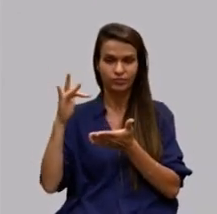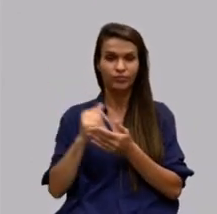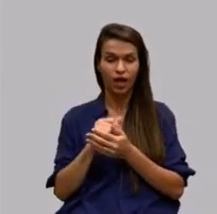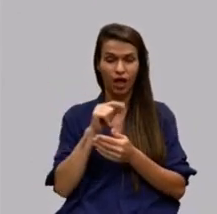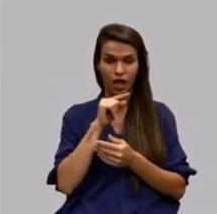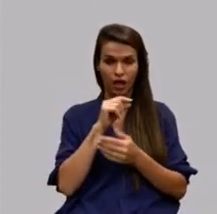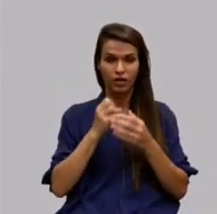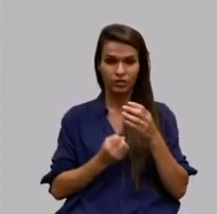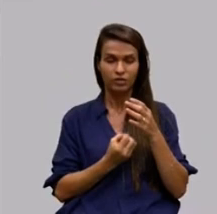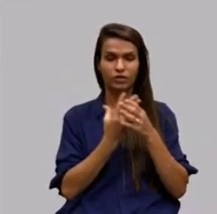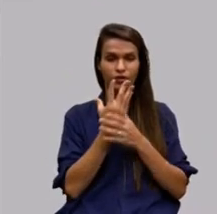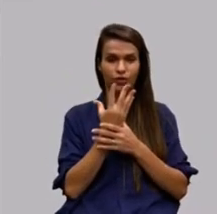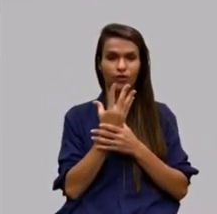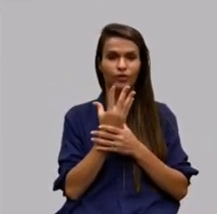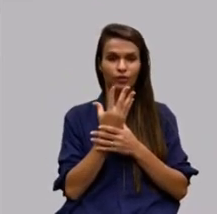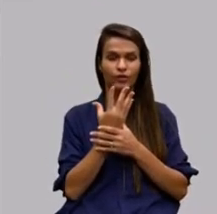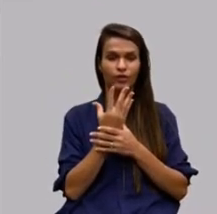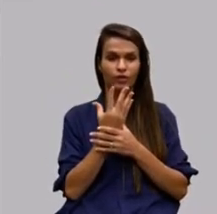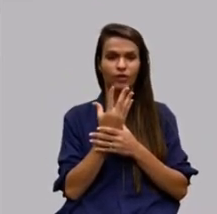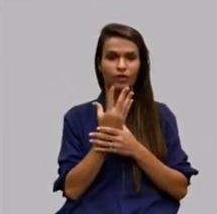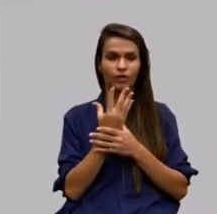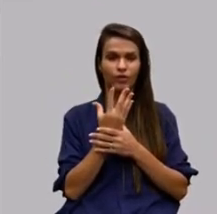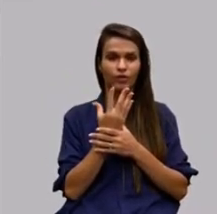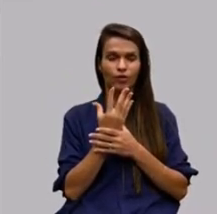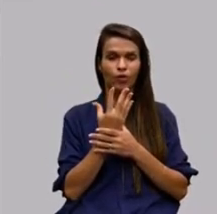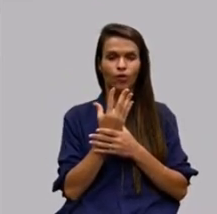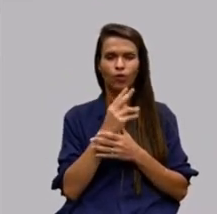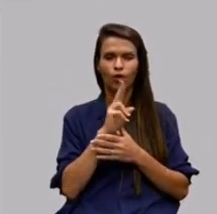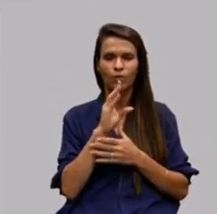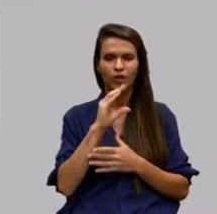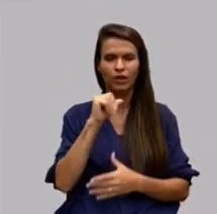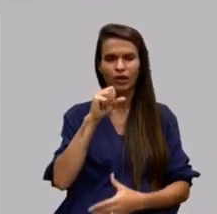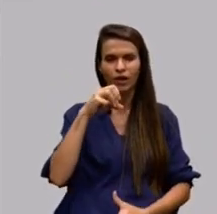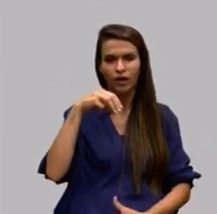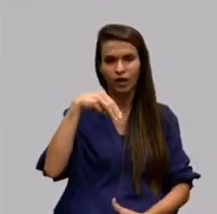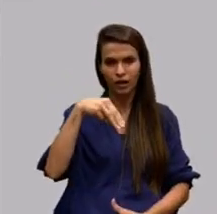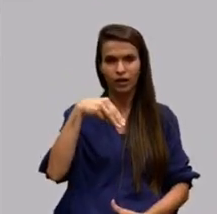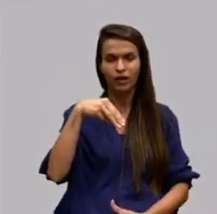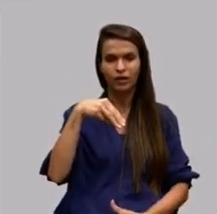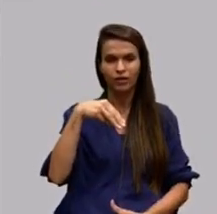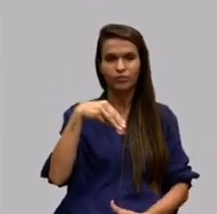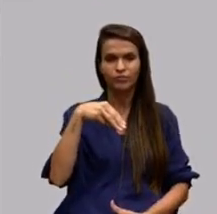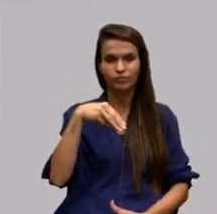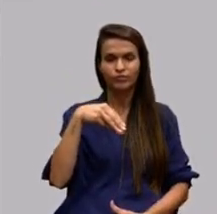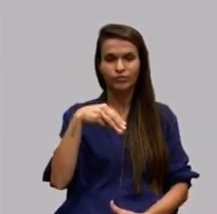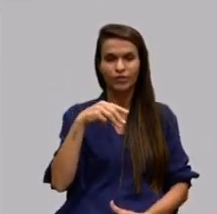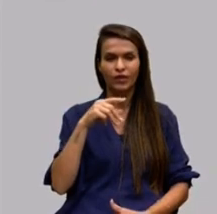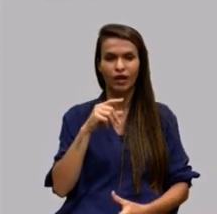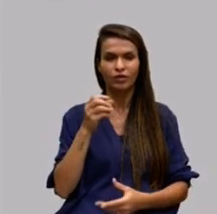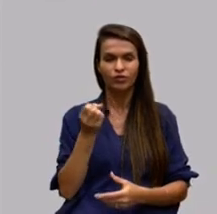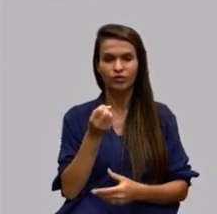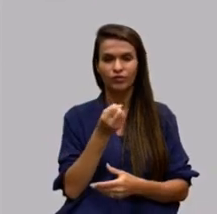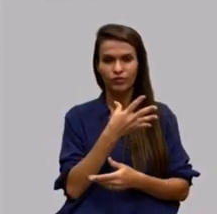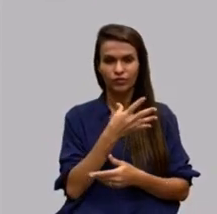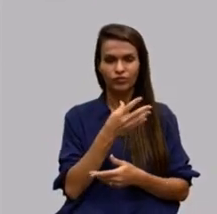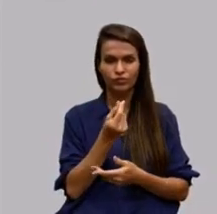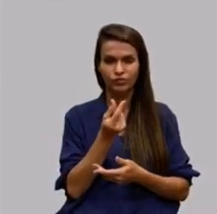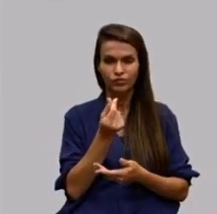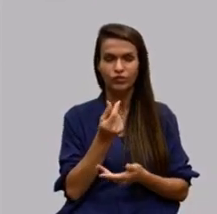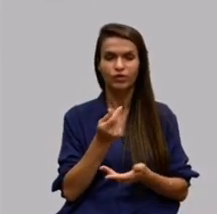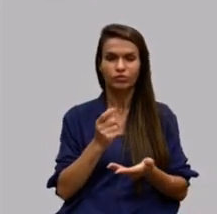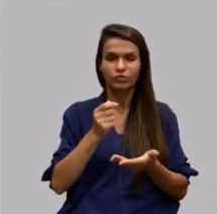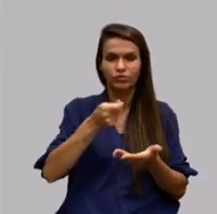criou o chamado CAN, que é um coeficiente de atualização monetária que se aplica sobre as